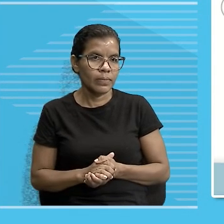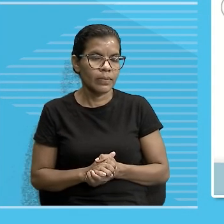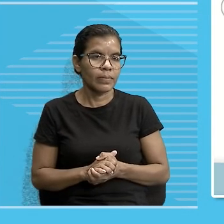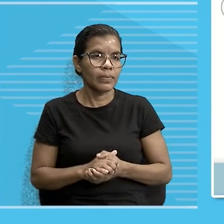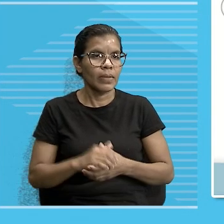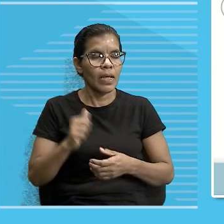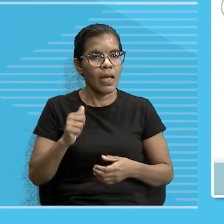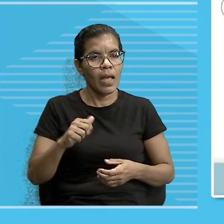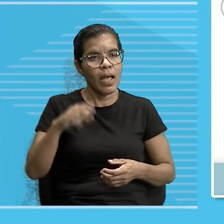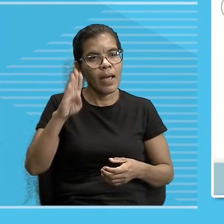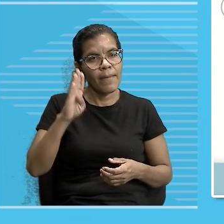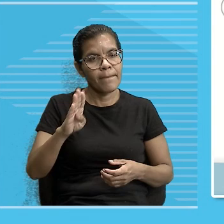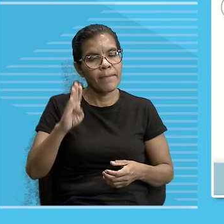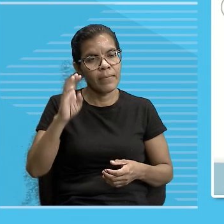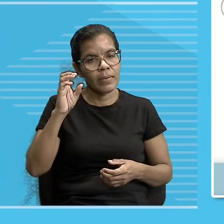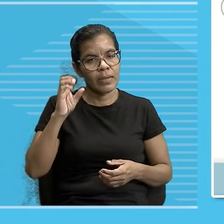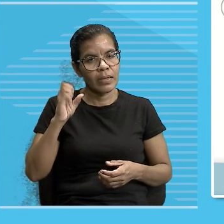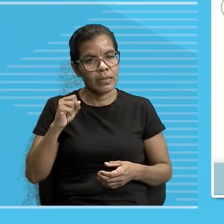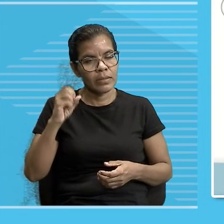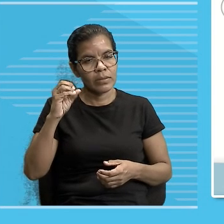Escala